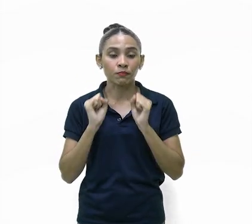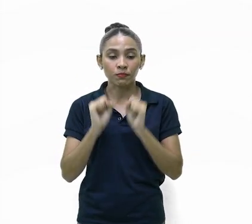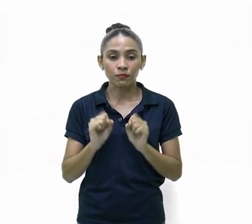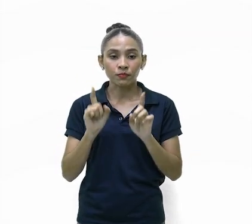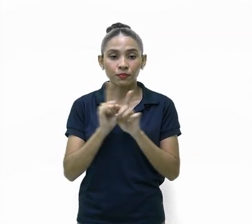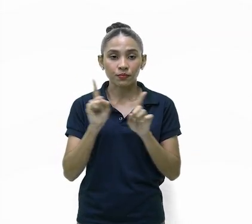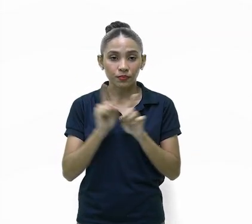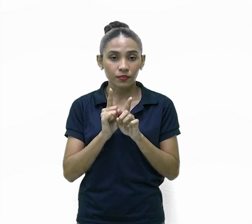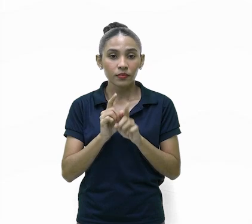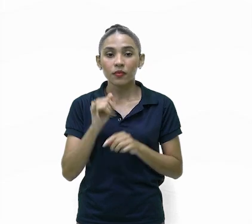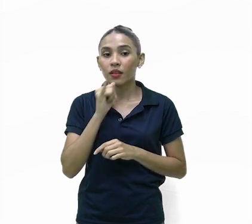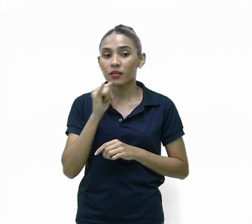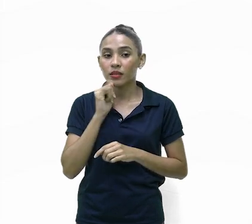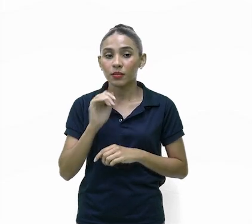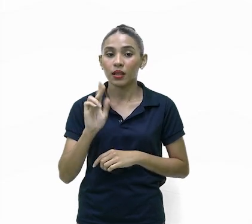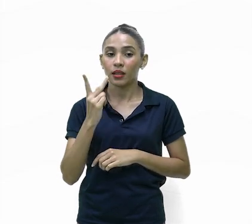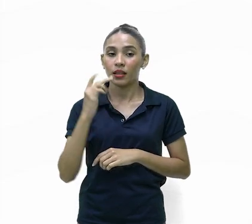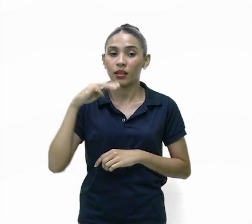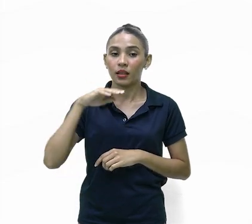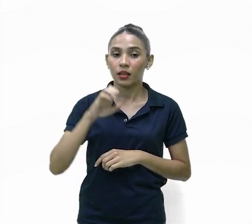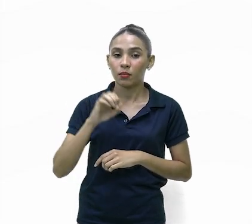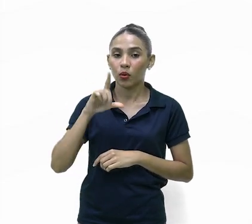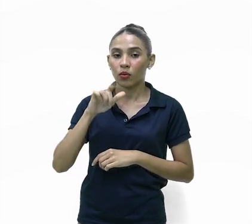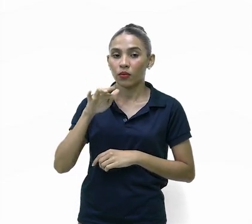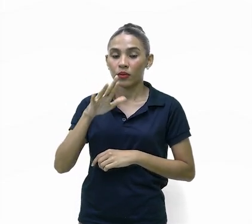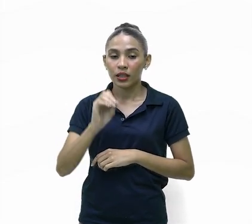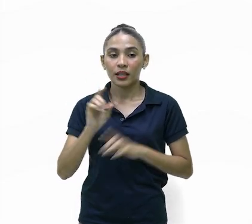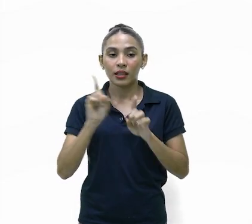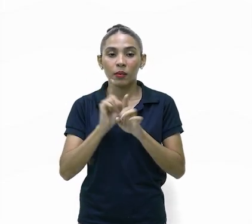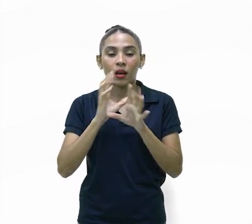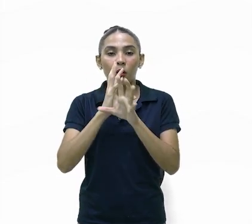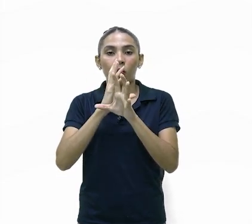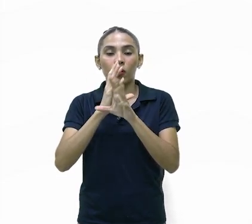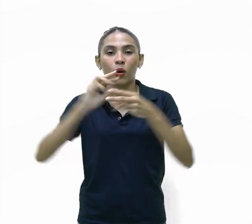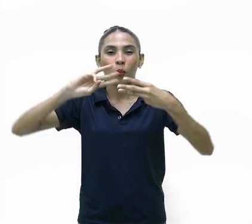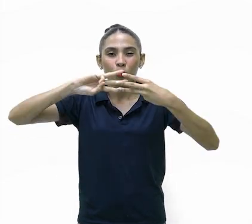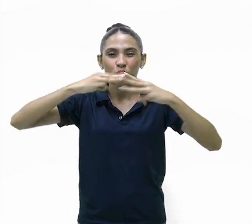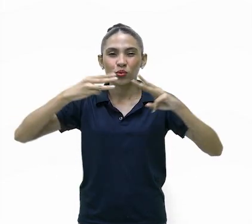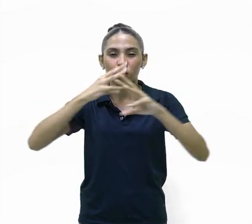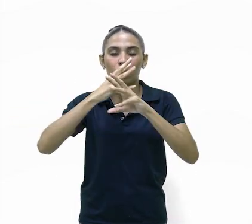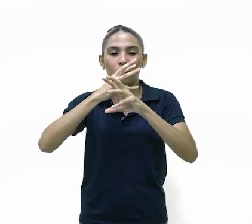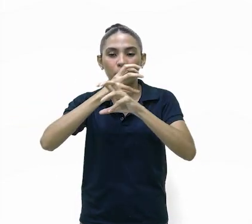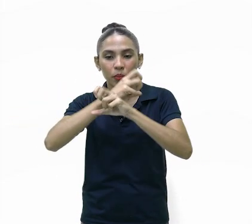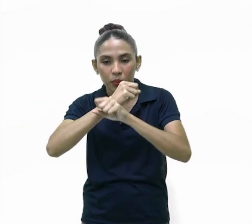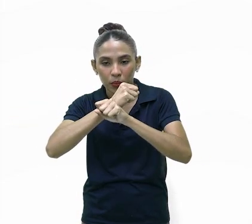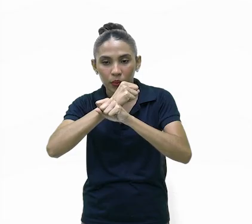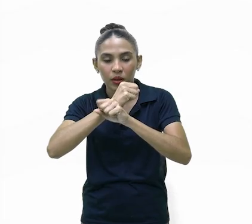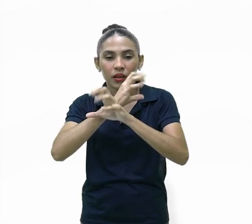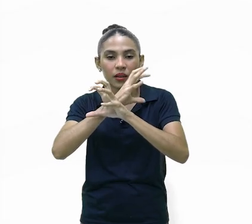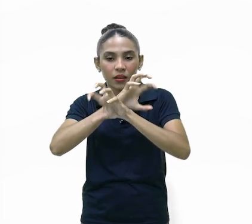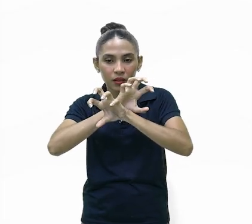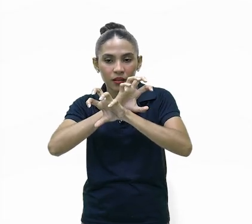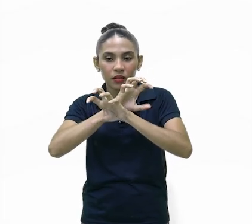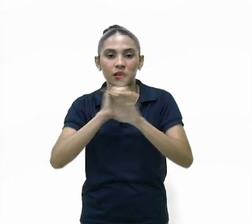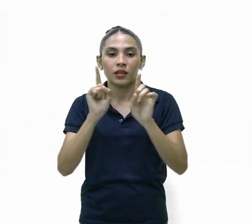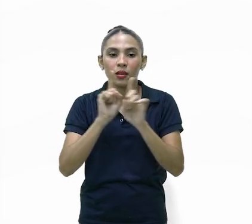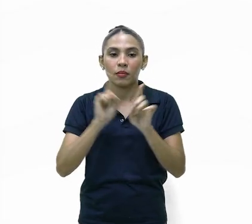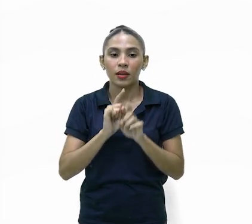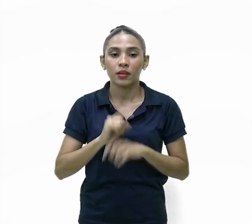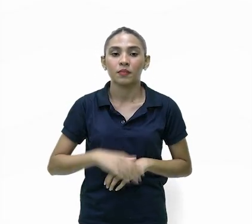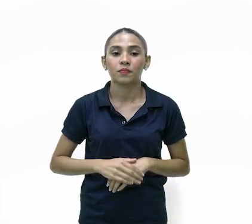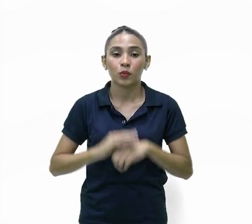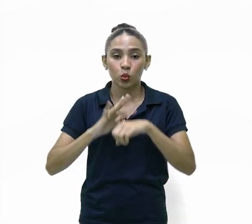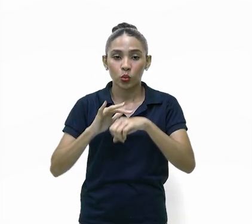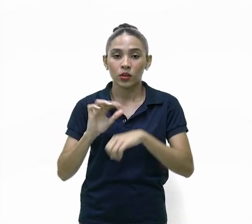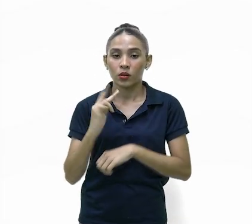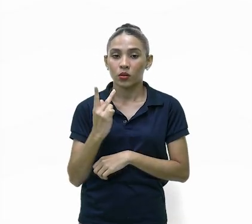aqui citar como exemplo, são a hemofilia, a distrofia muscular, doença de